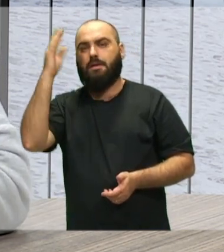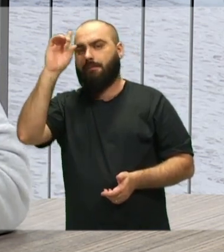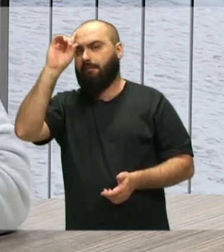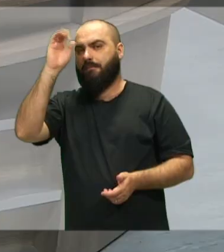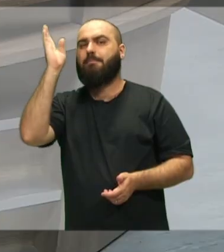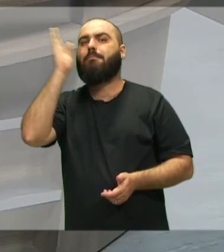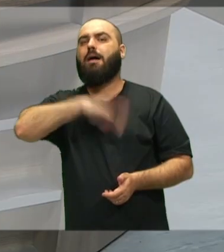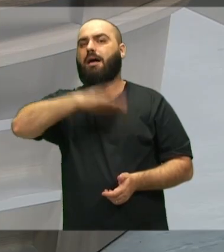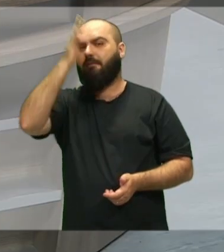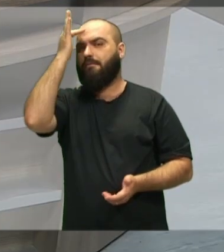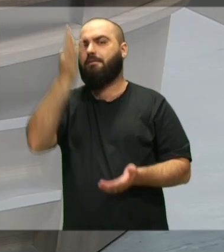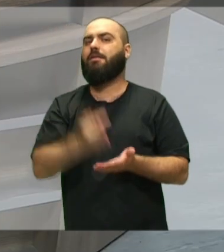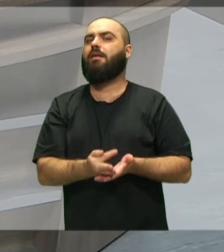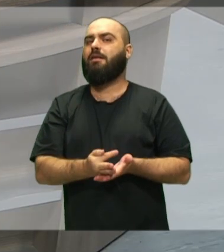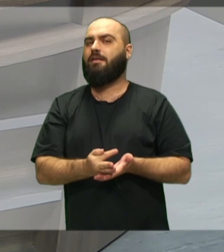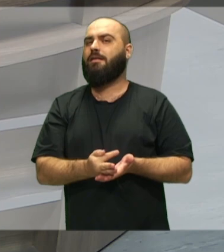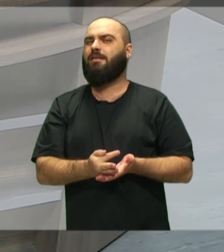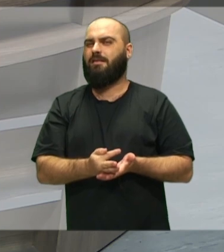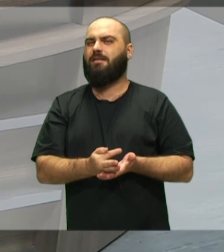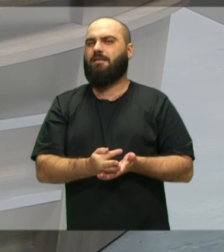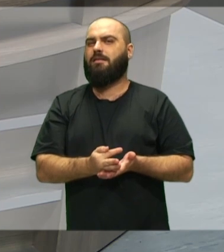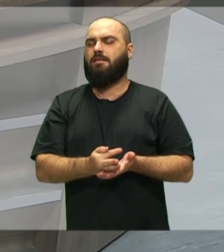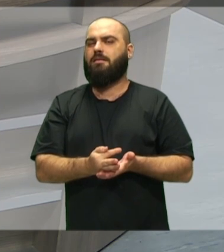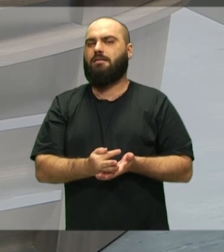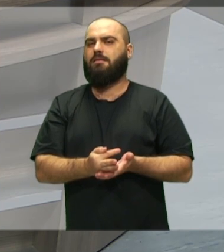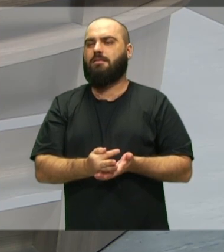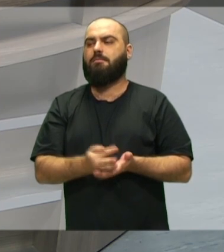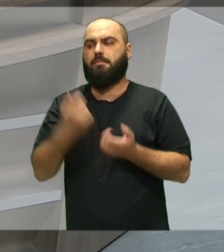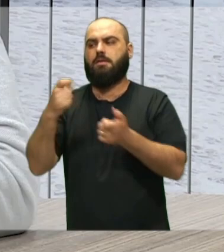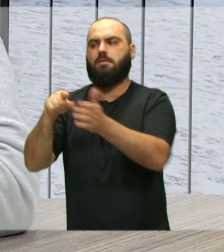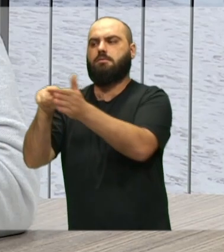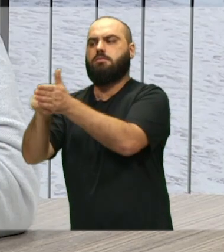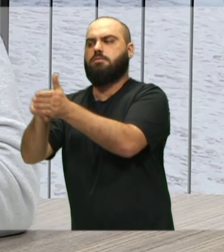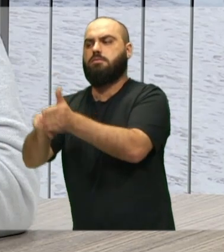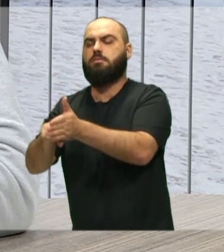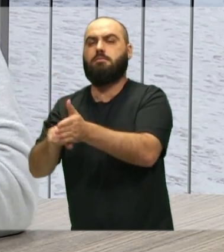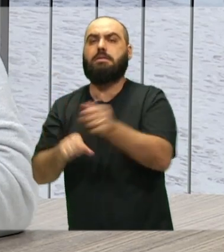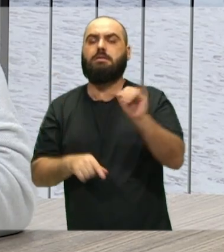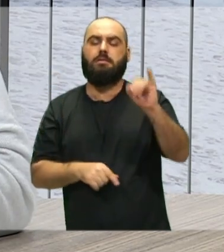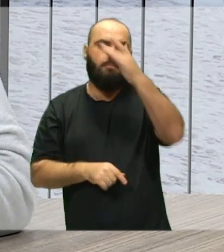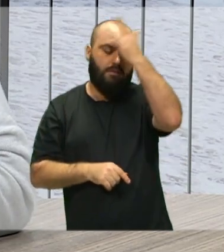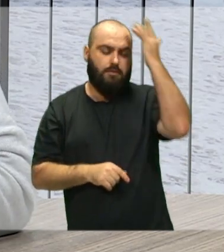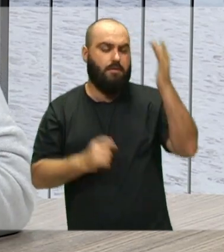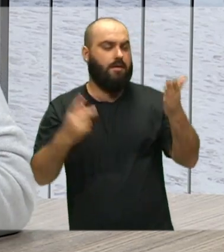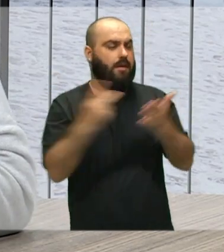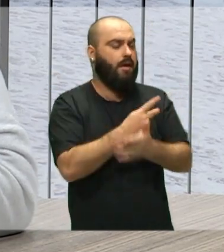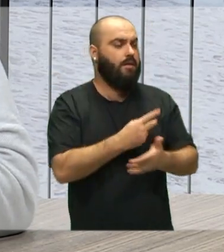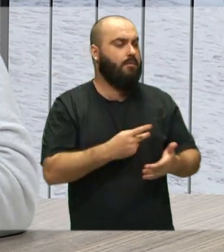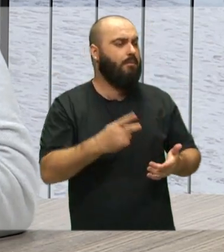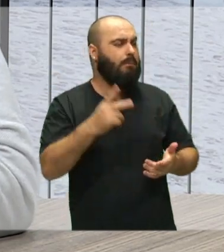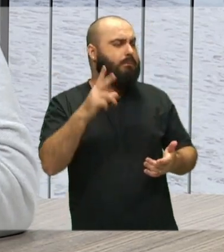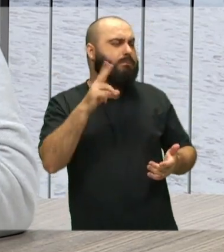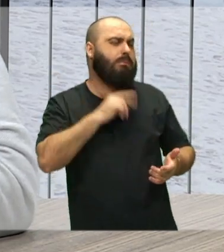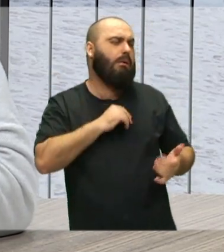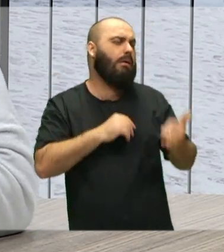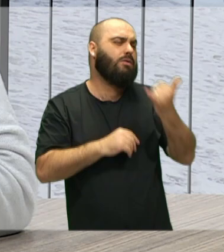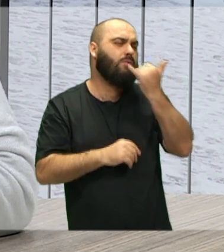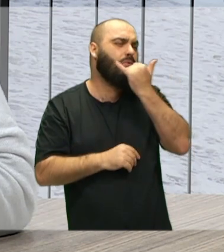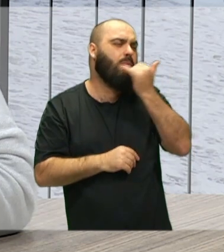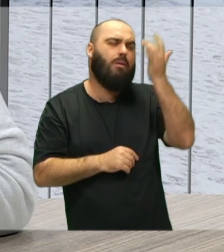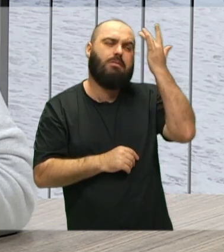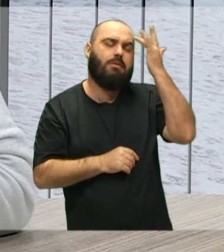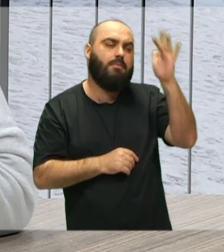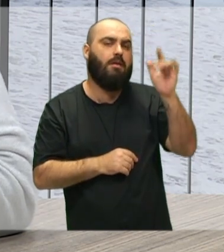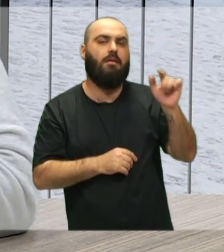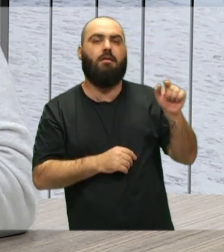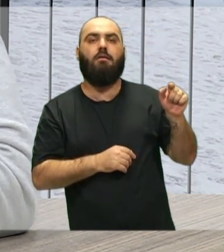Por isso tem que ser melhor investigado. Jogando na boa-fé, a pessoa que tem que ser condenada é aquela